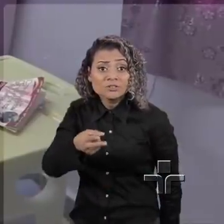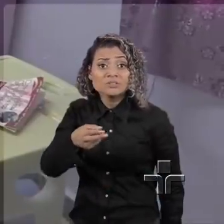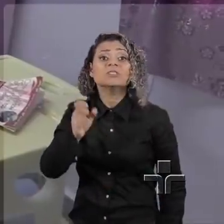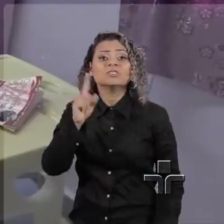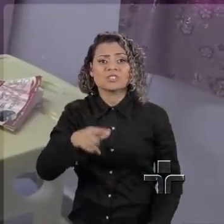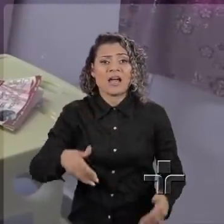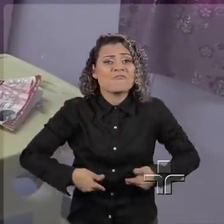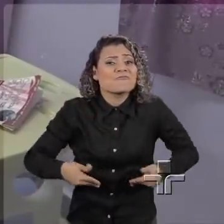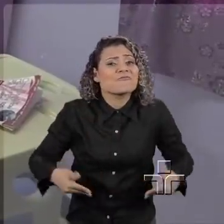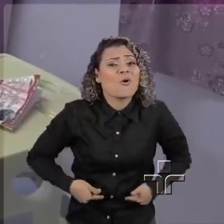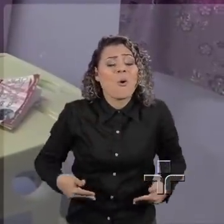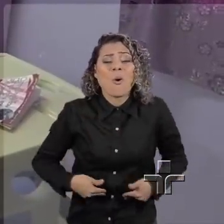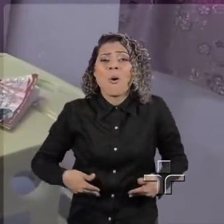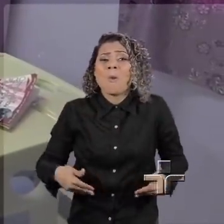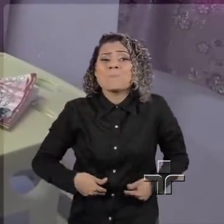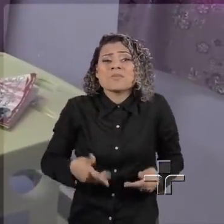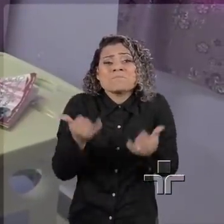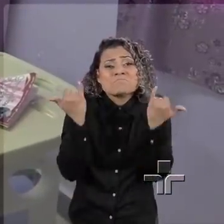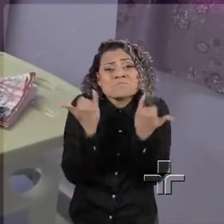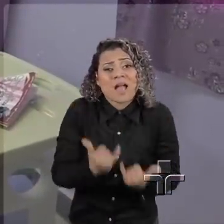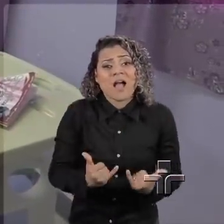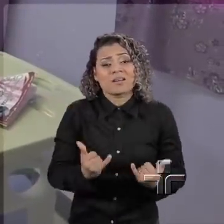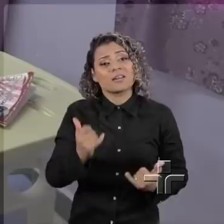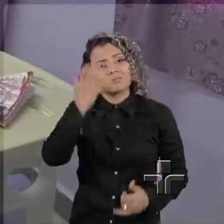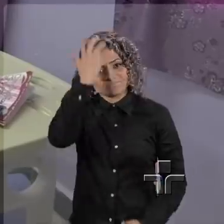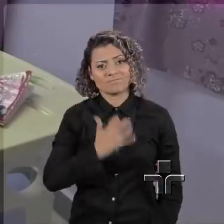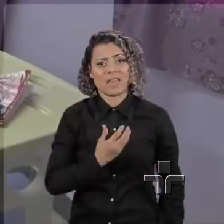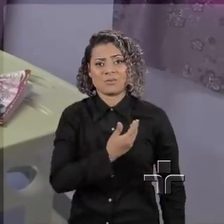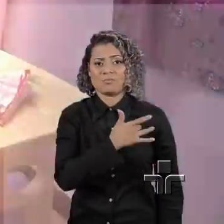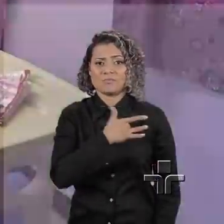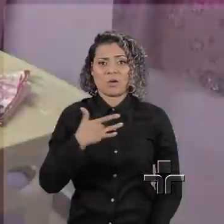desnutridas e 400 mil em situação grave.